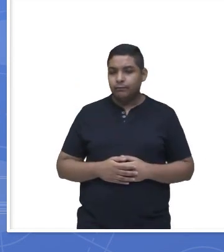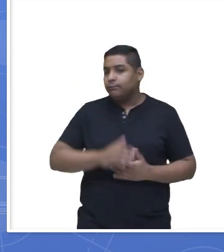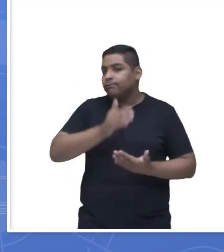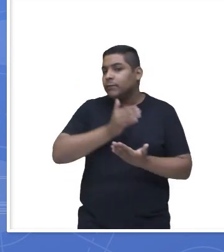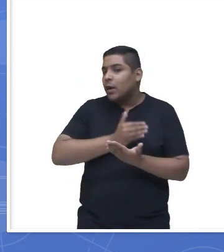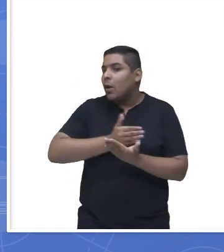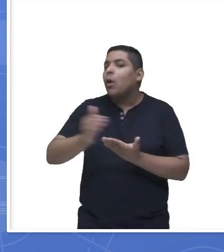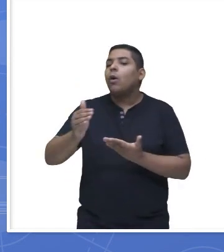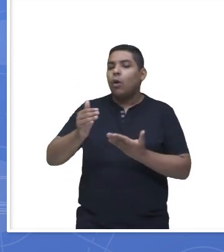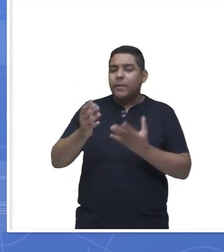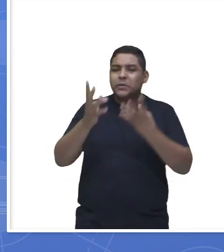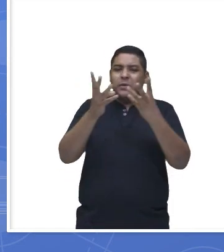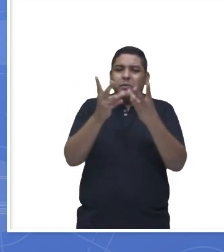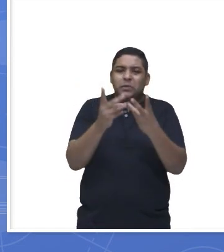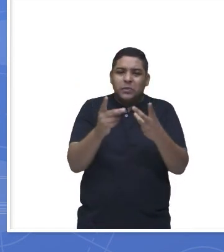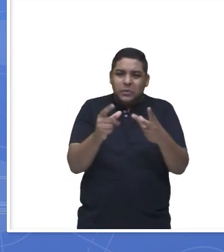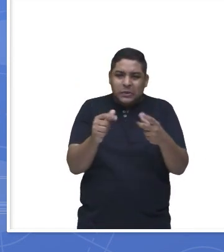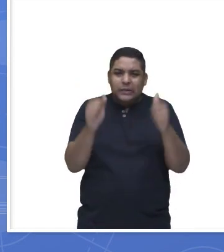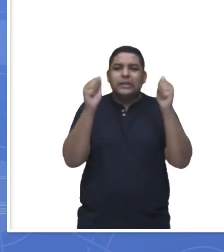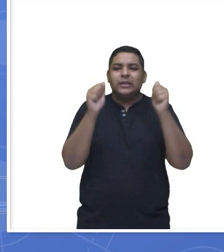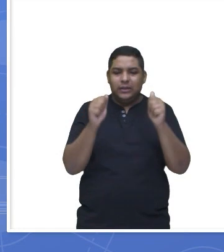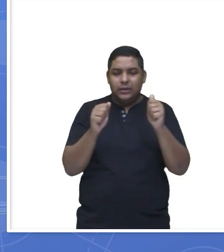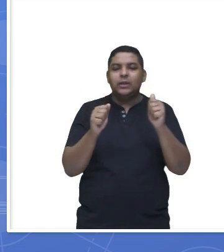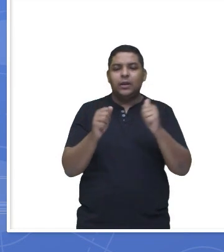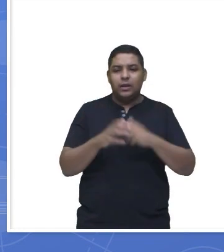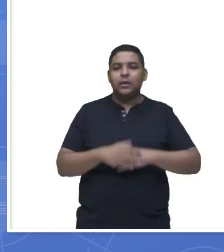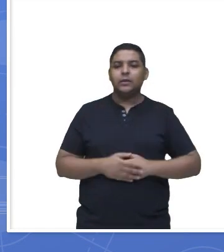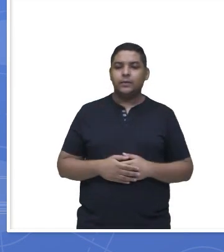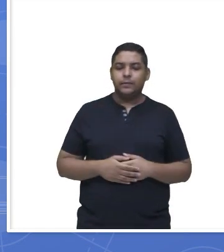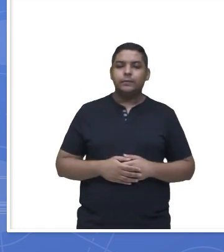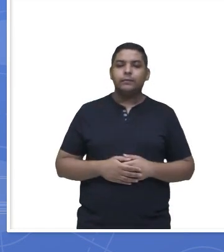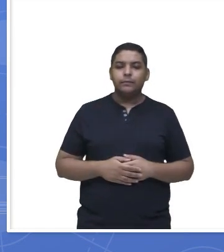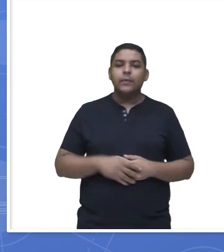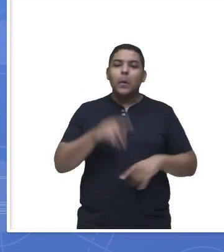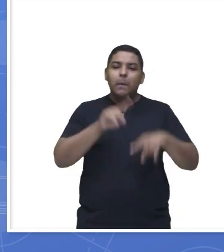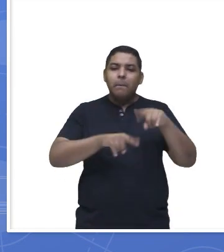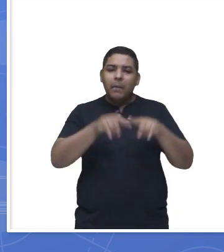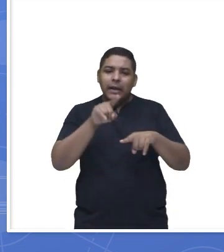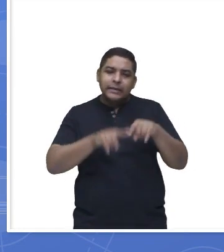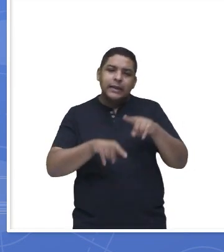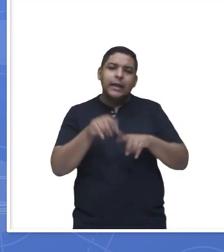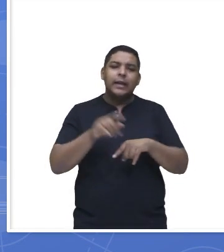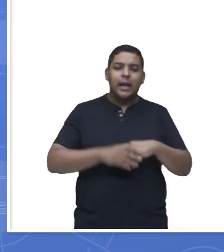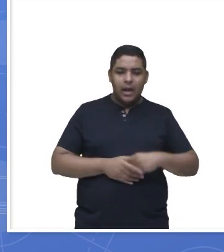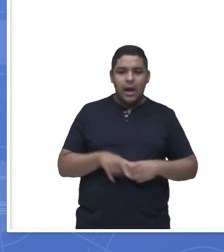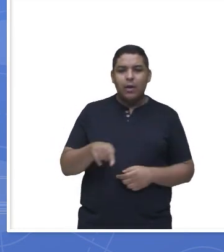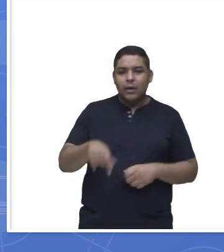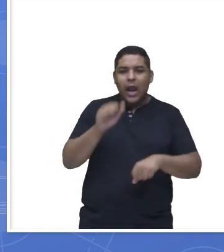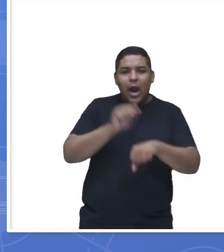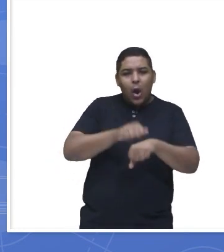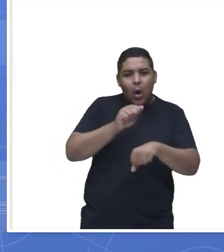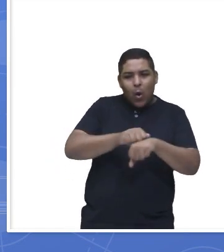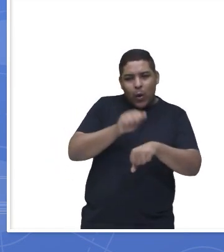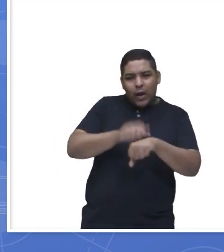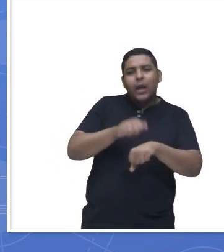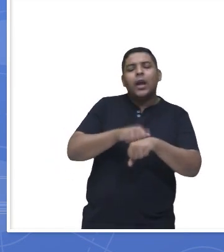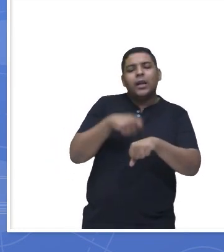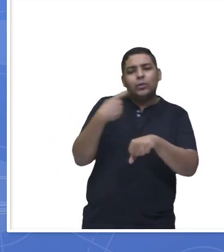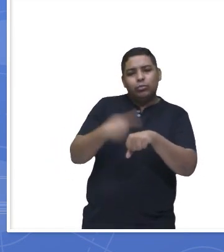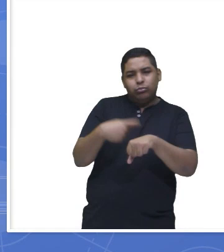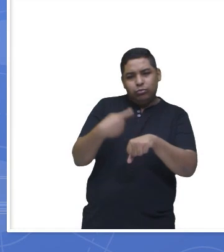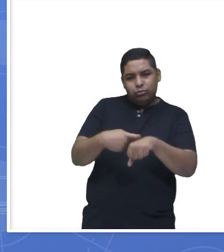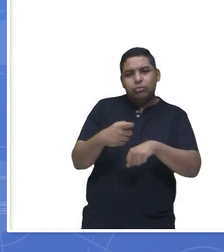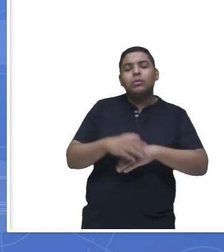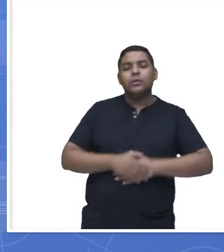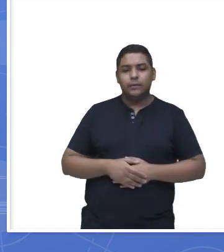a corroer o material, que vem, ou é o mármore ou um cimento que está aí, não dá para identificar